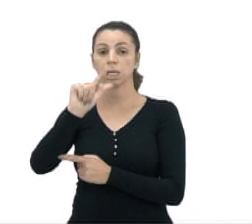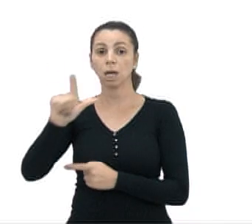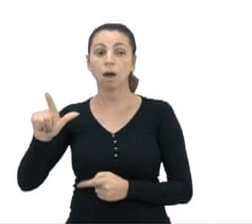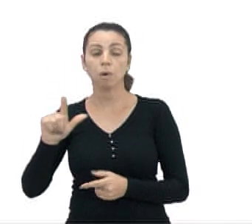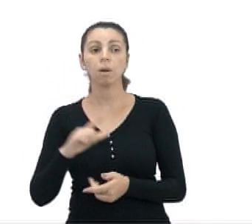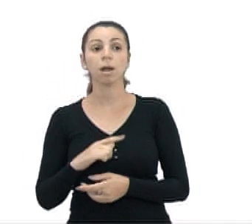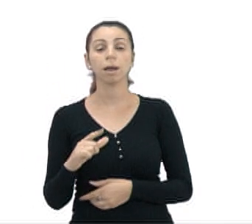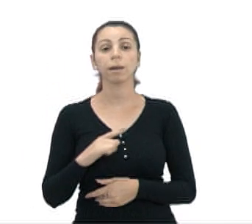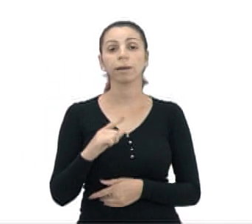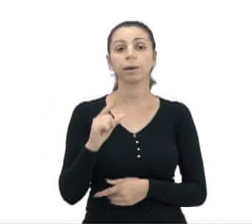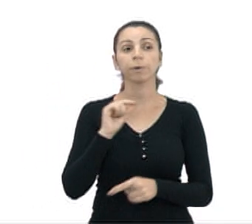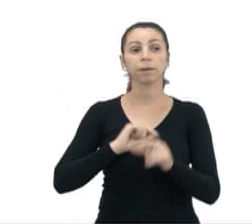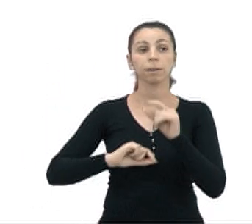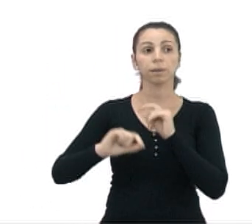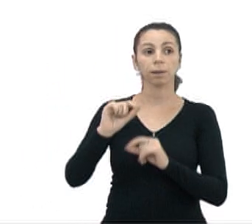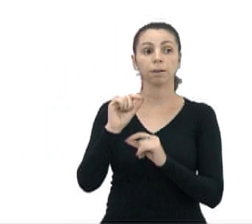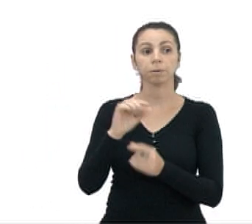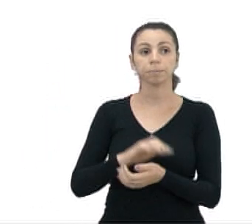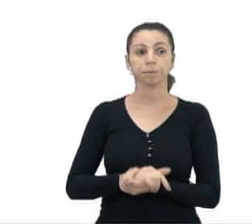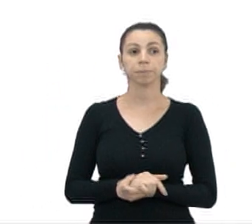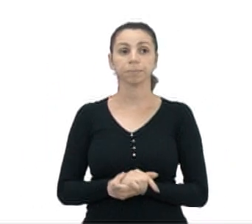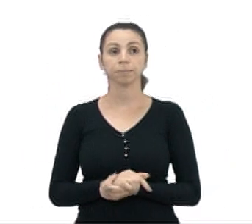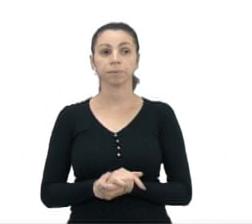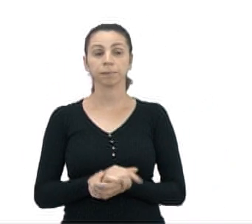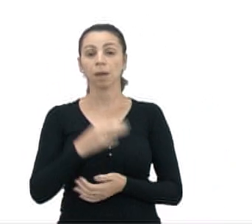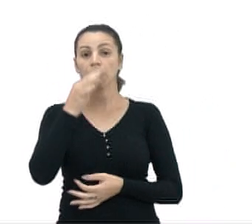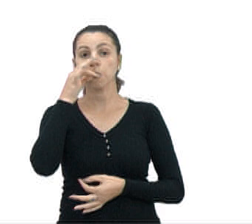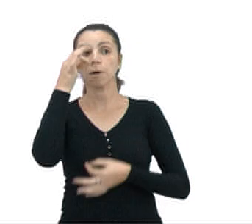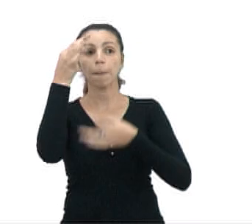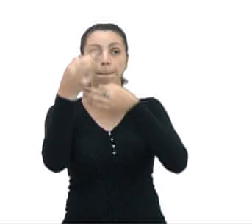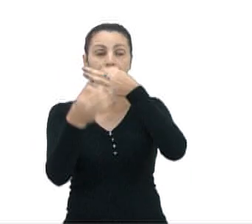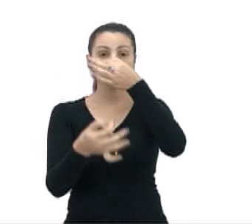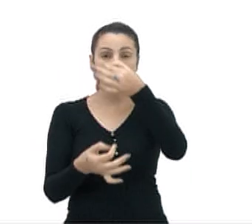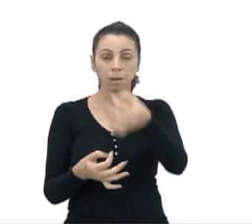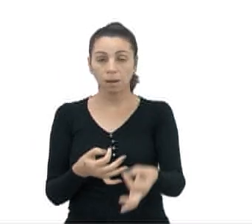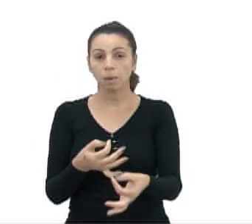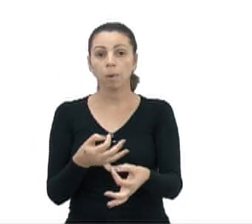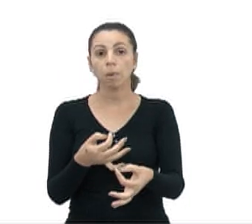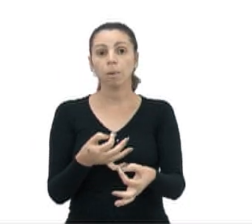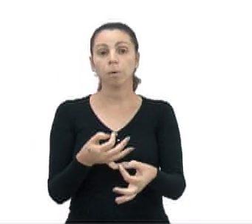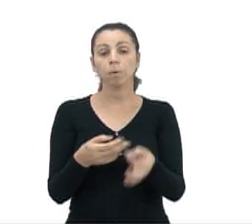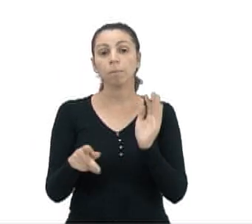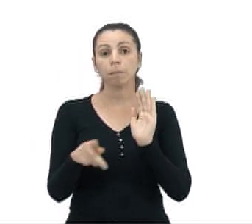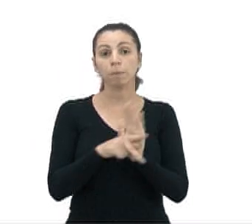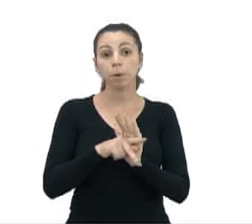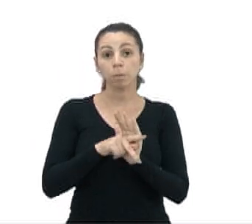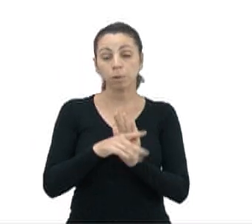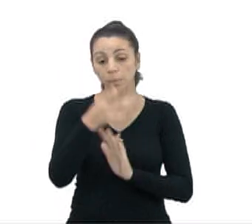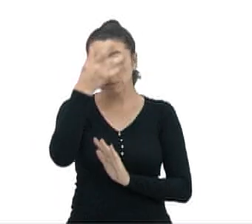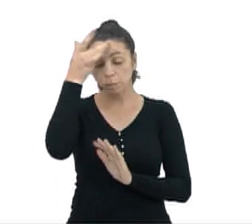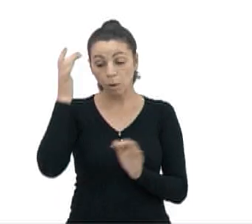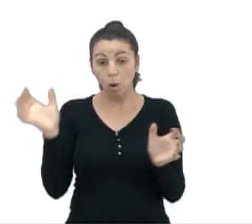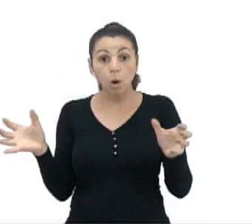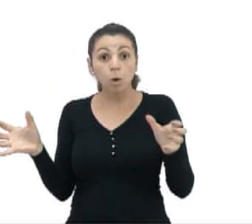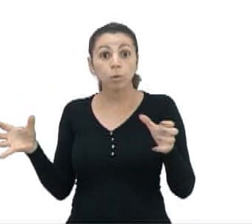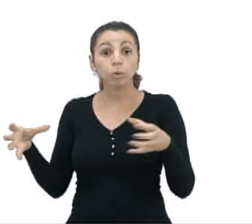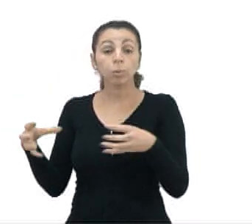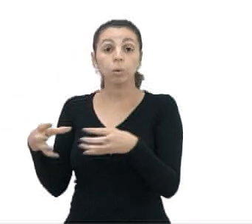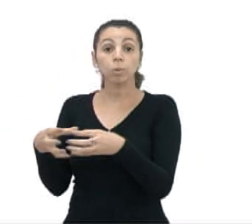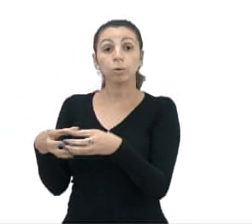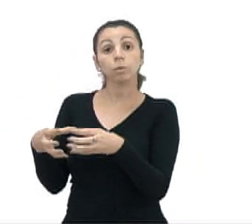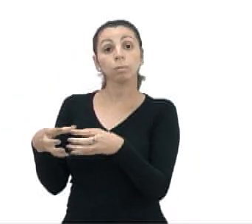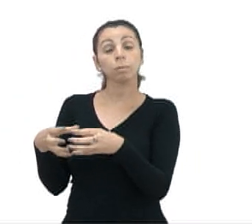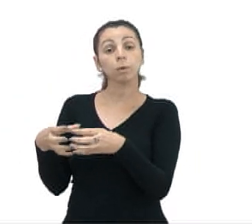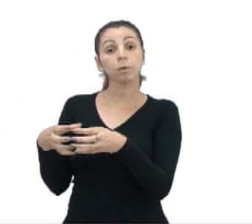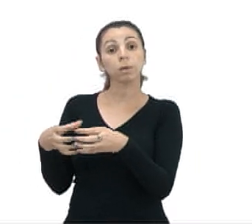de edição por meio do editorialista. Quem é o editorialista? É o pessoal que está por trás